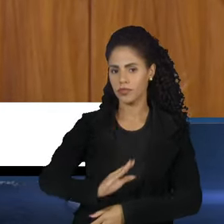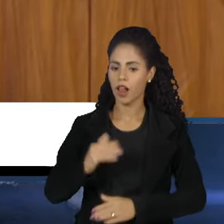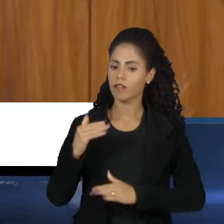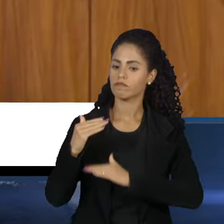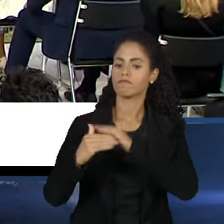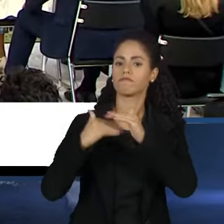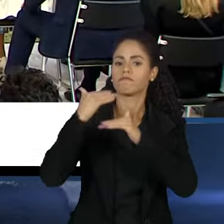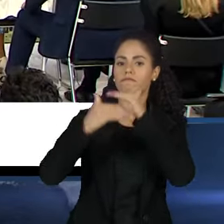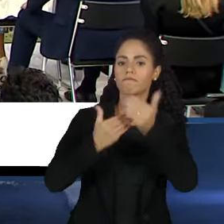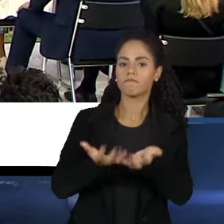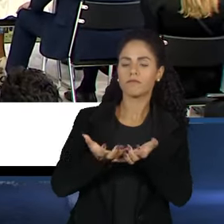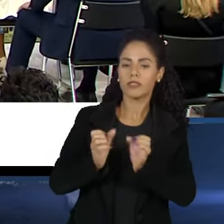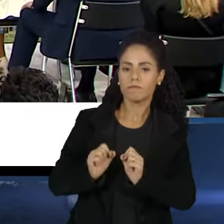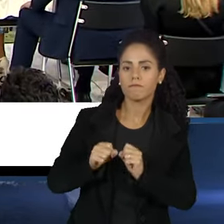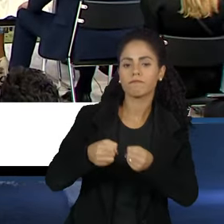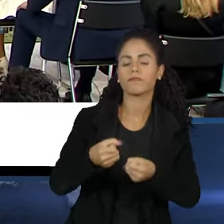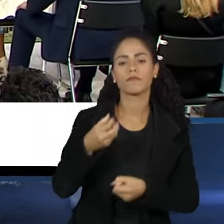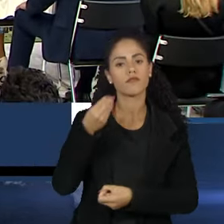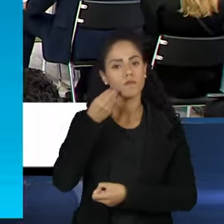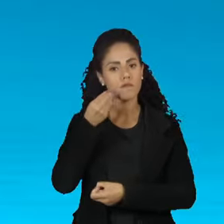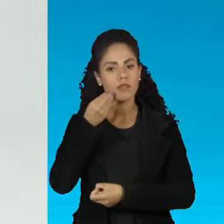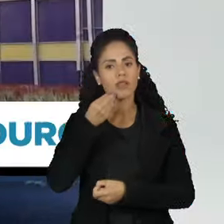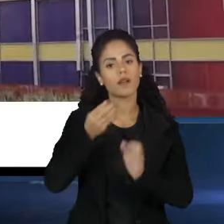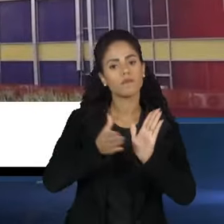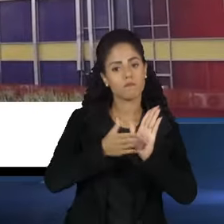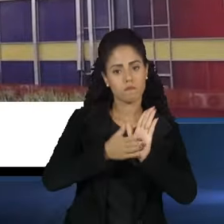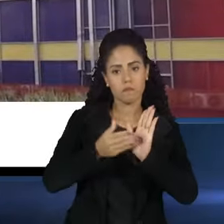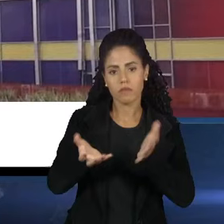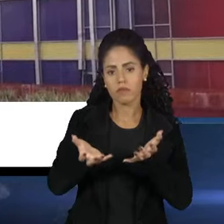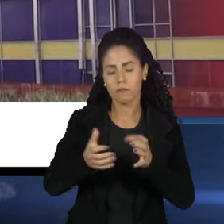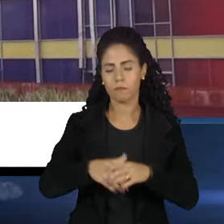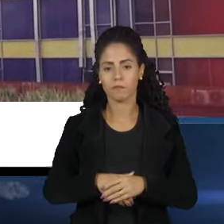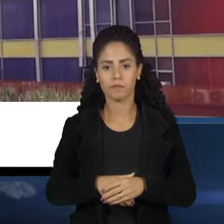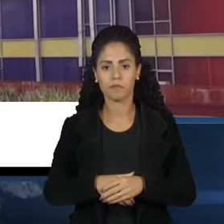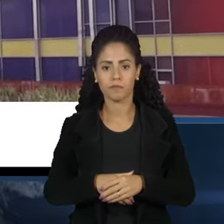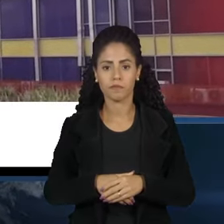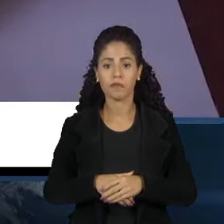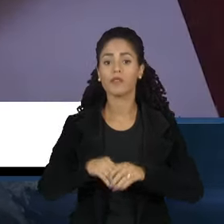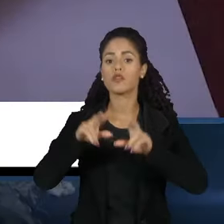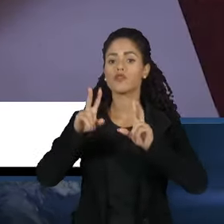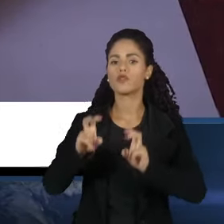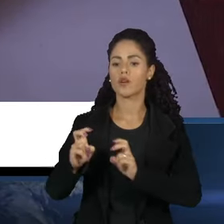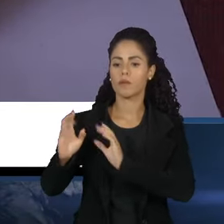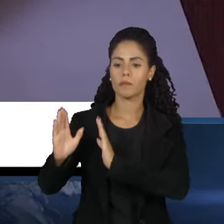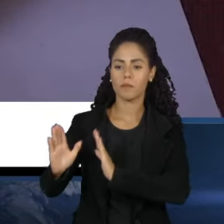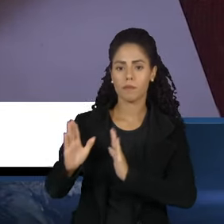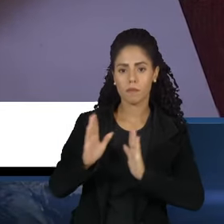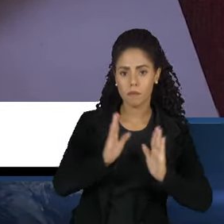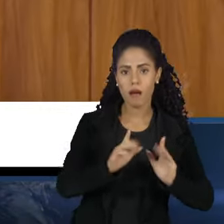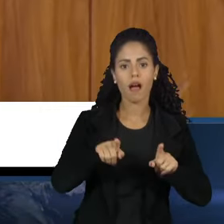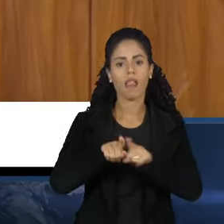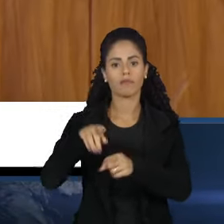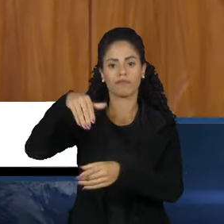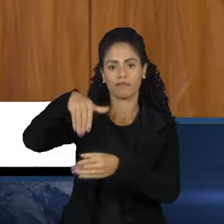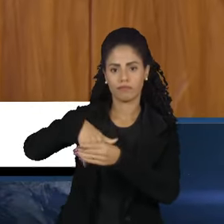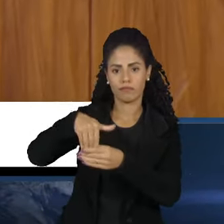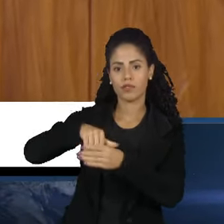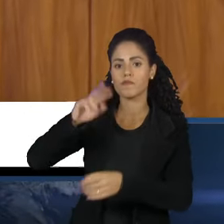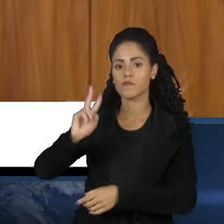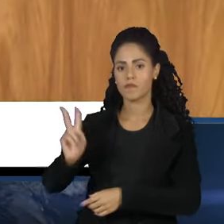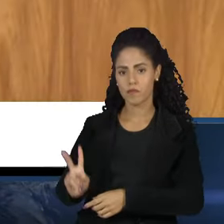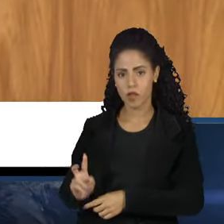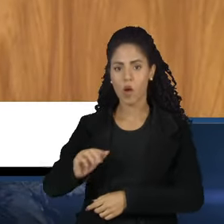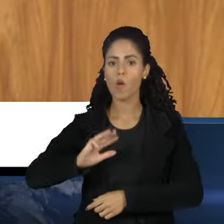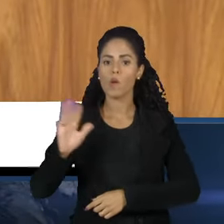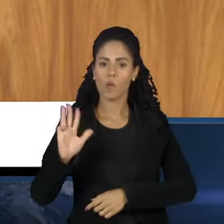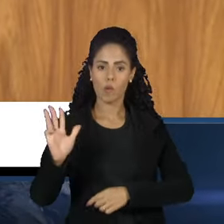avanço nos esforços para tirar proposta do papel. Sobre o processo eleitoral da Venezuela, Lula e Macron dizem